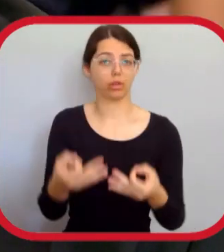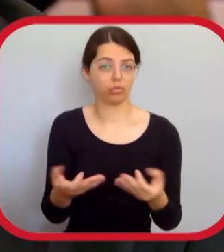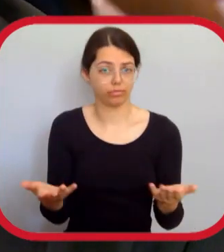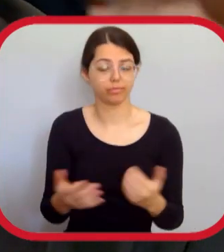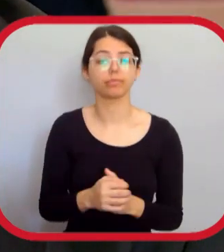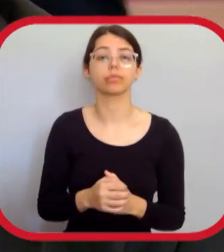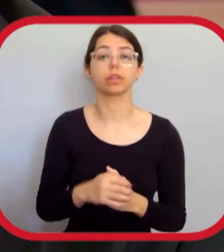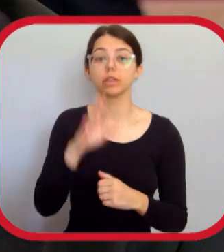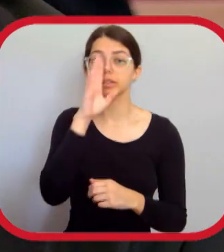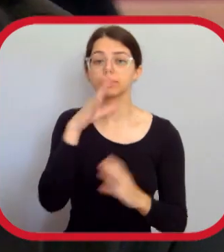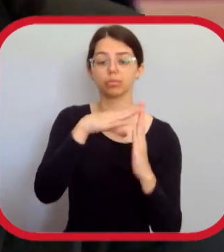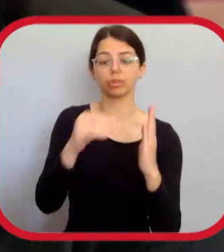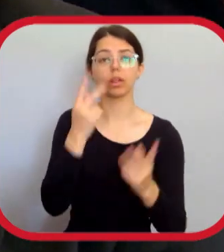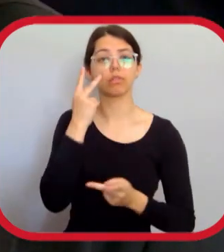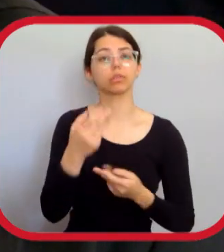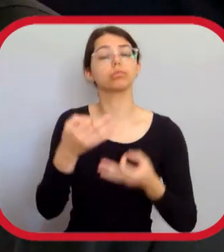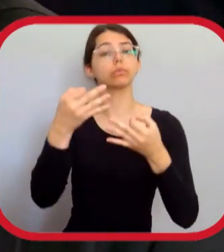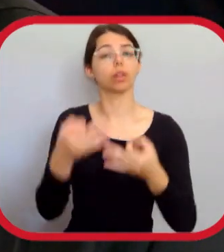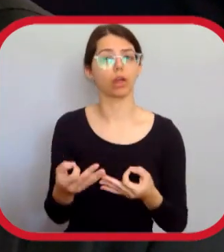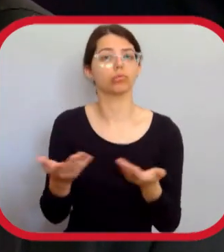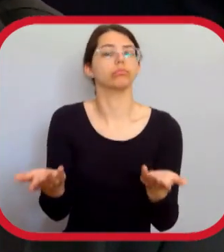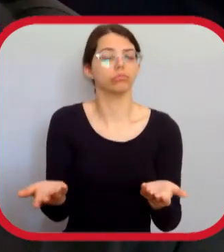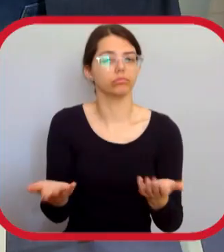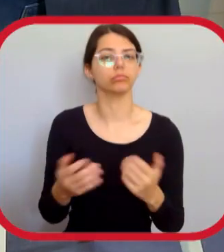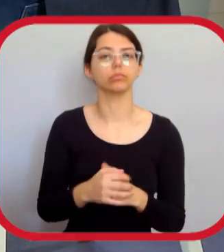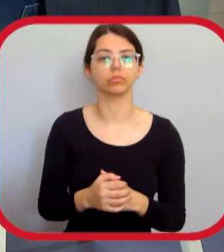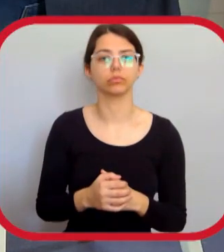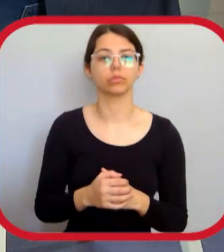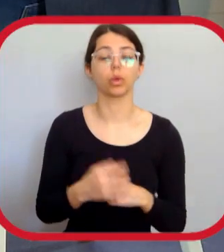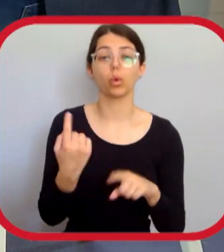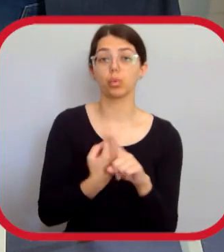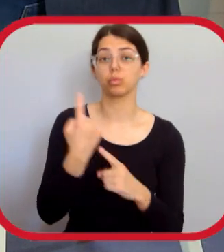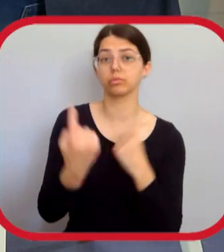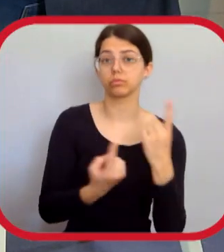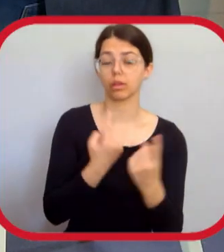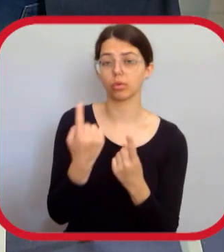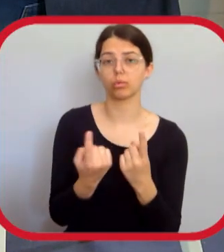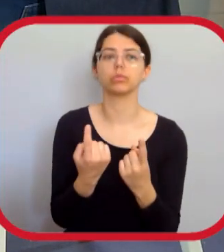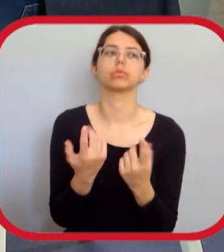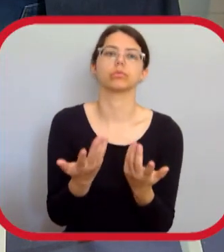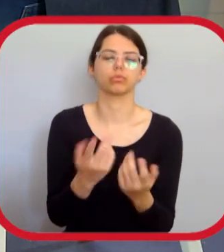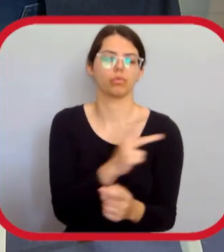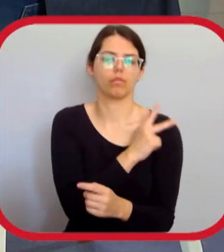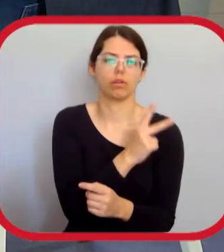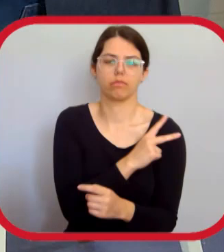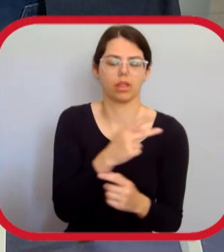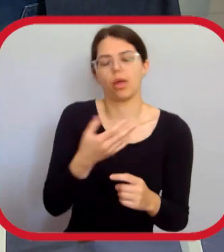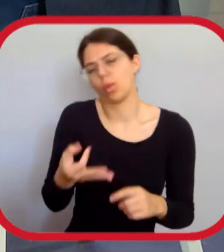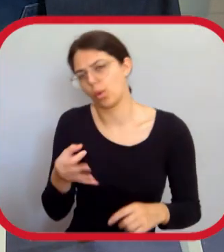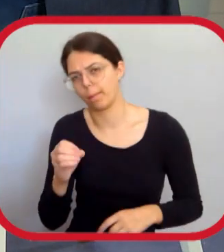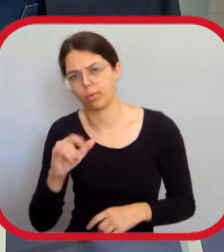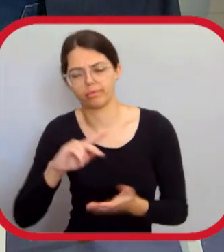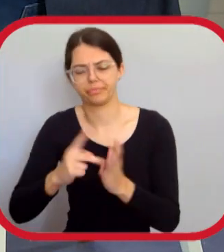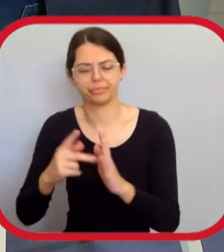sério. E se fizer um modelo de avaliação sério, há coisas que são politécnicos ou universidades, chamemos